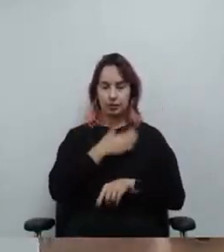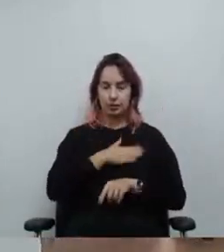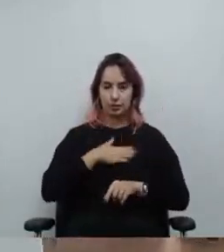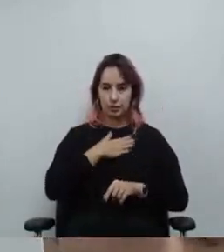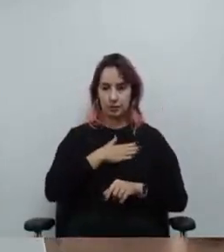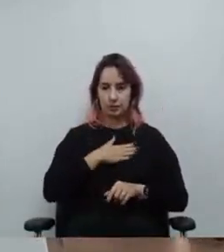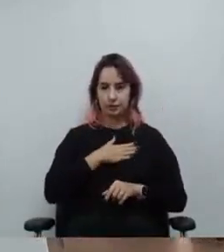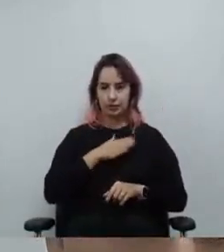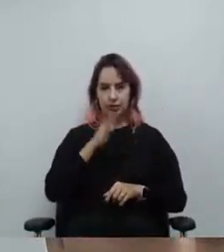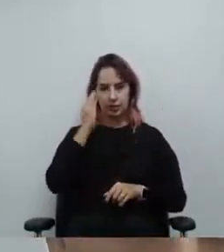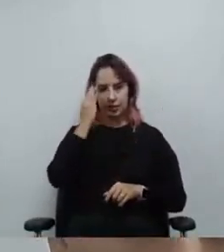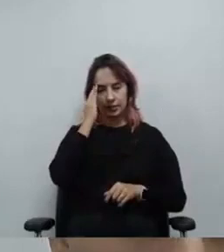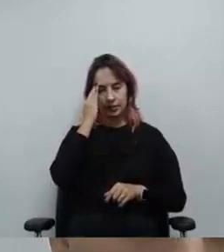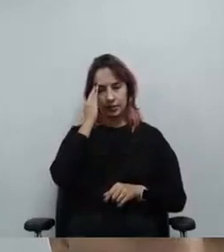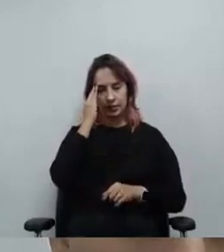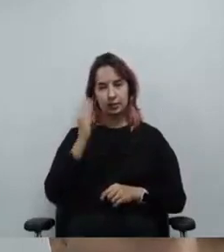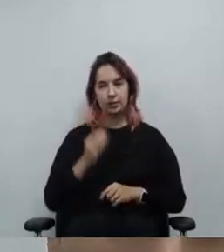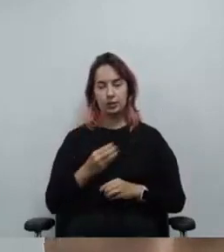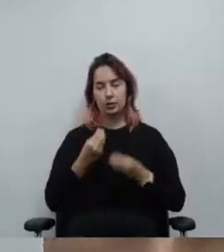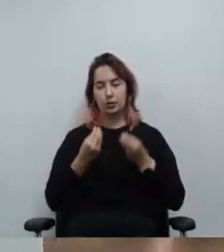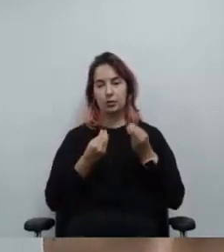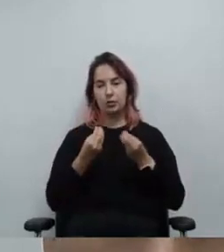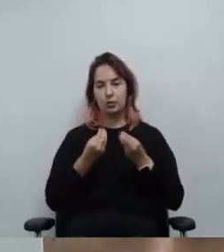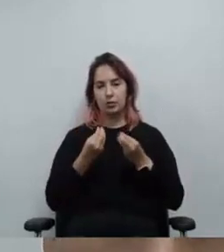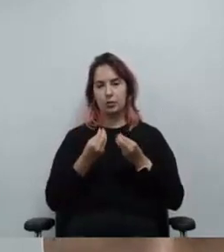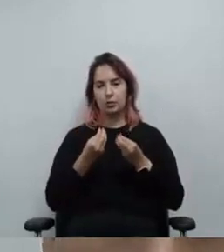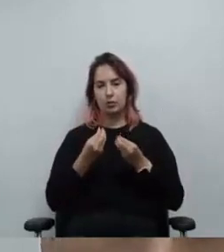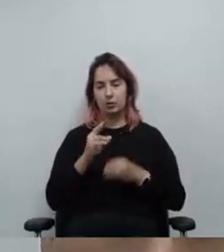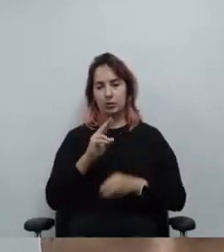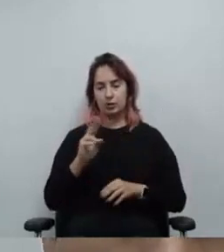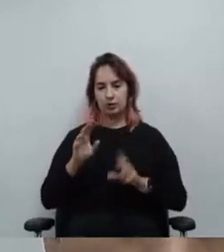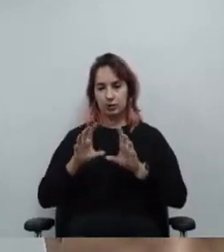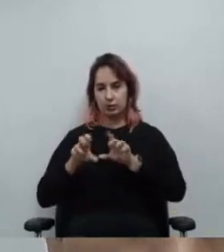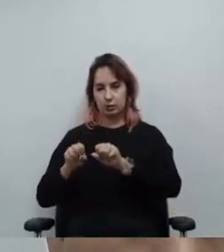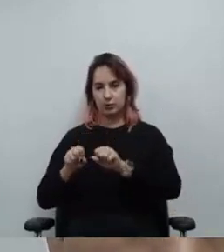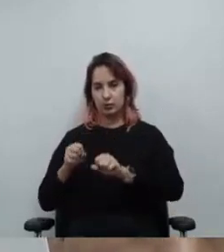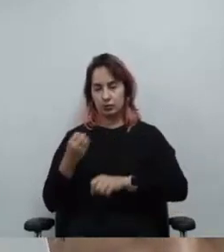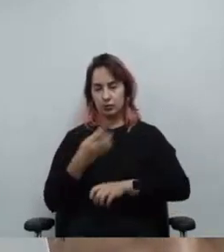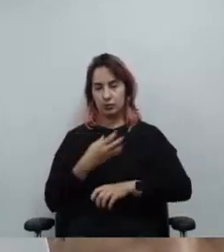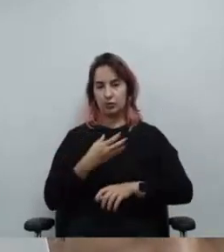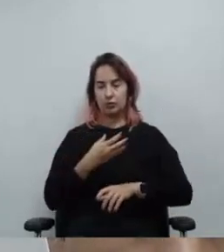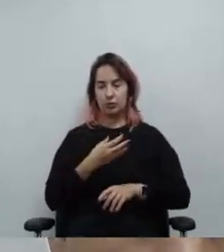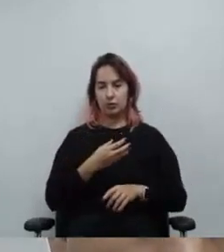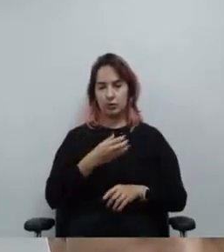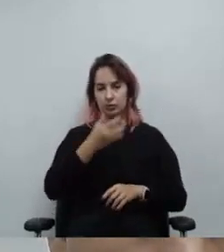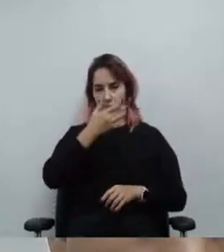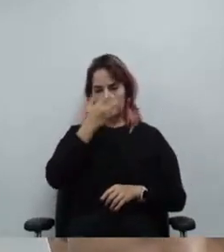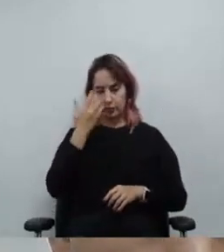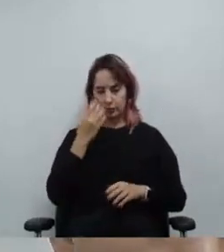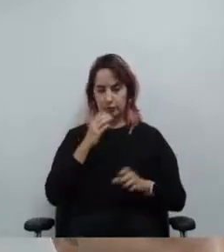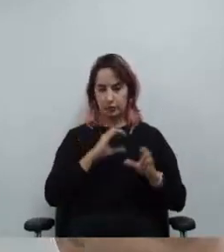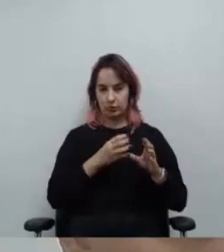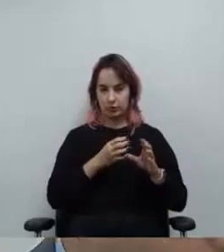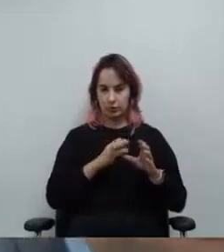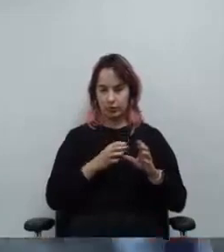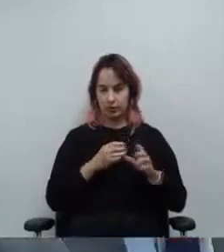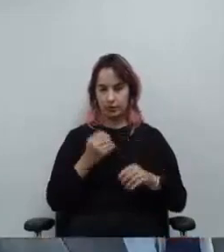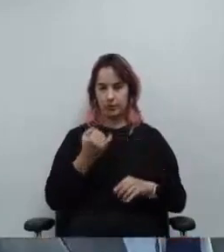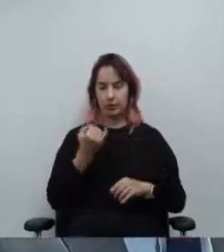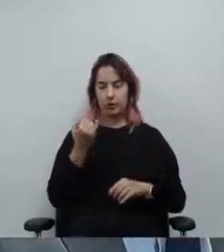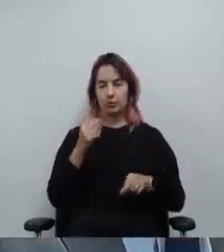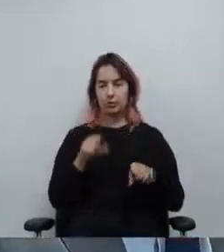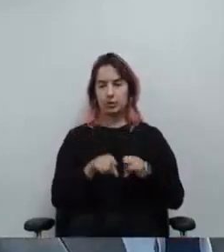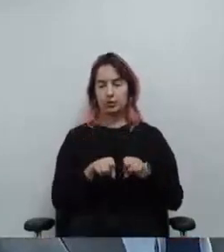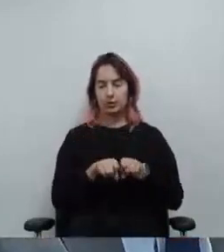de entender a previsão, né, da nomeação e posse desses novos colegas. Acho importante também, né, o